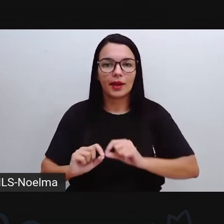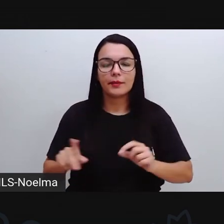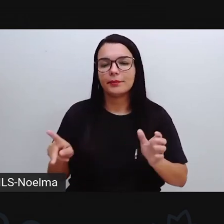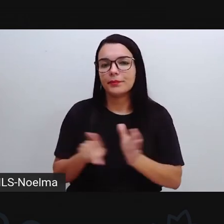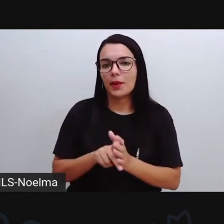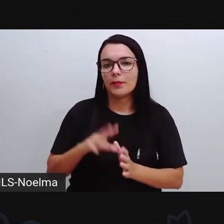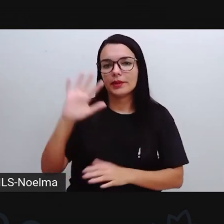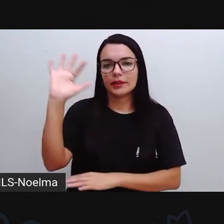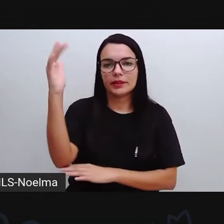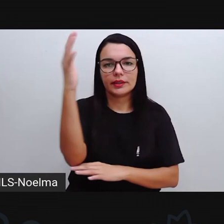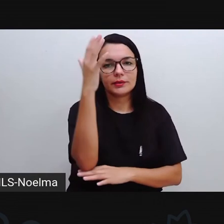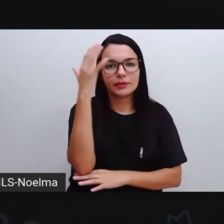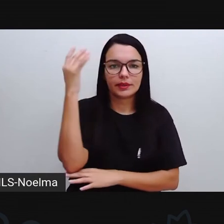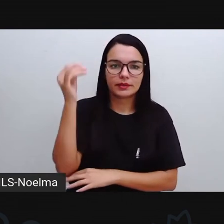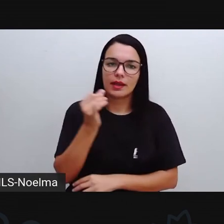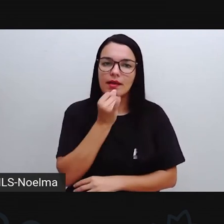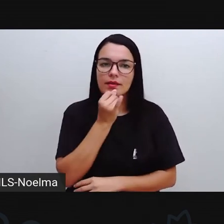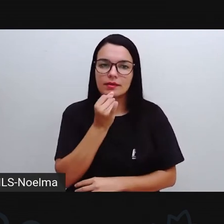foram